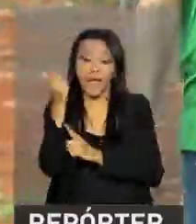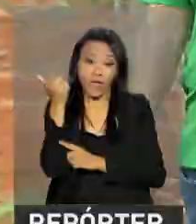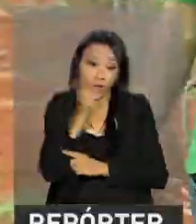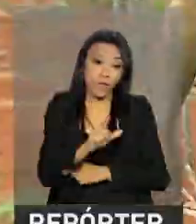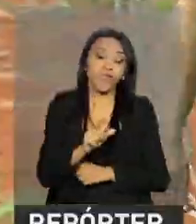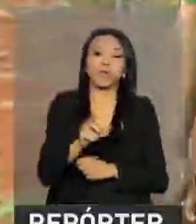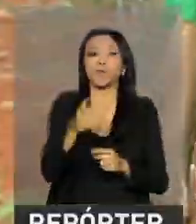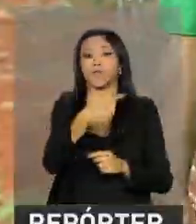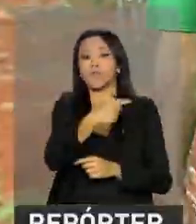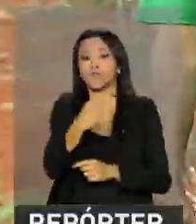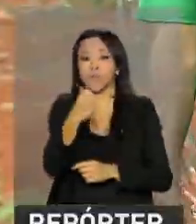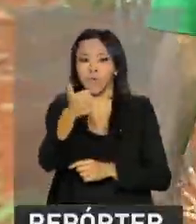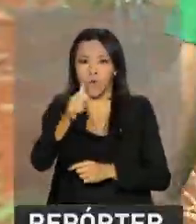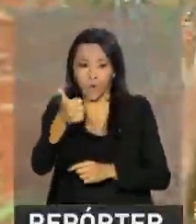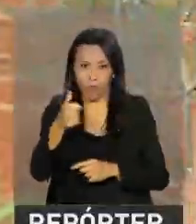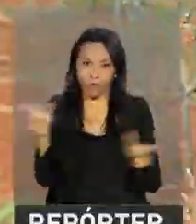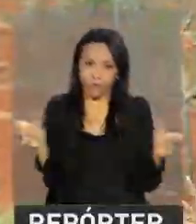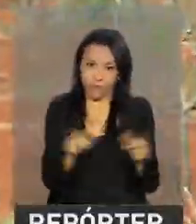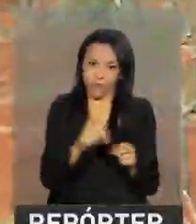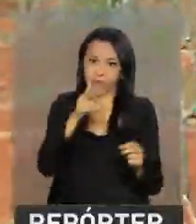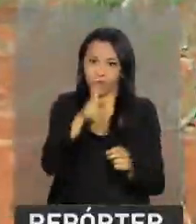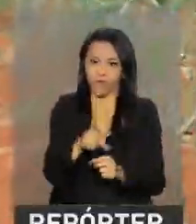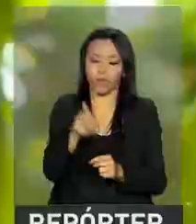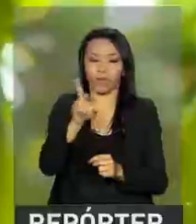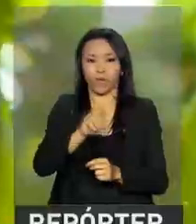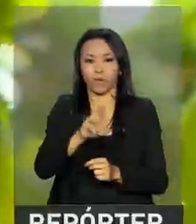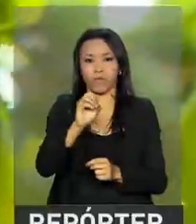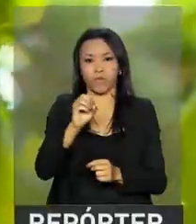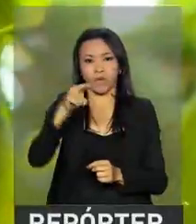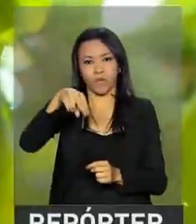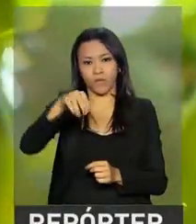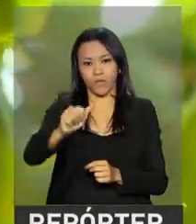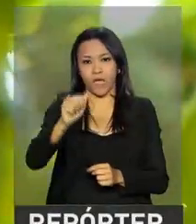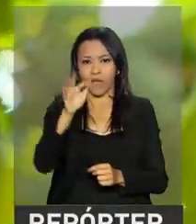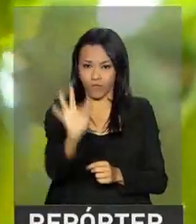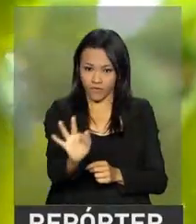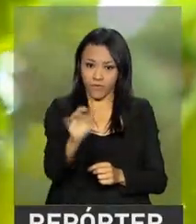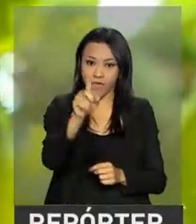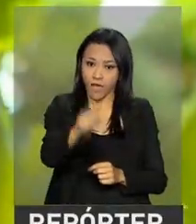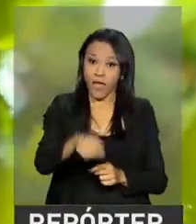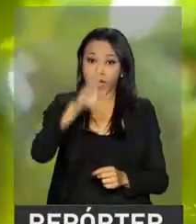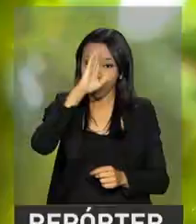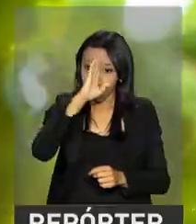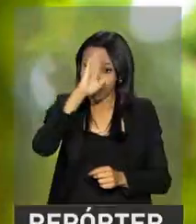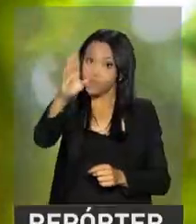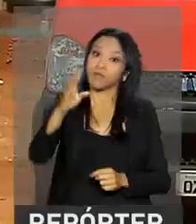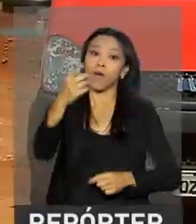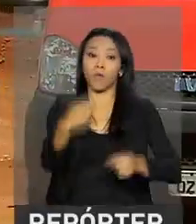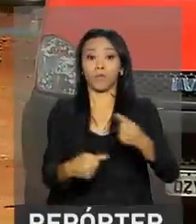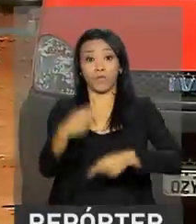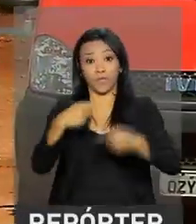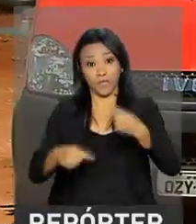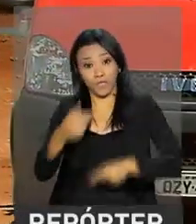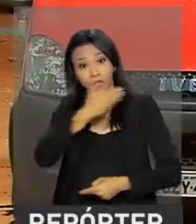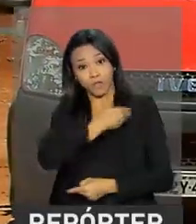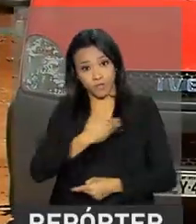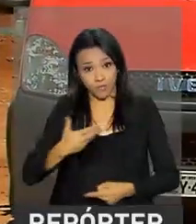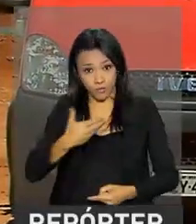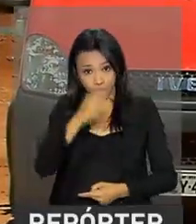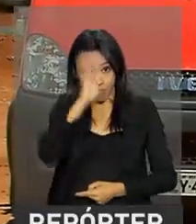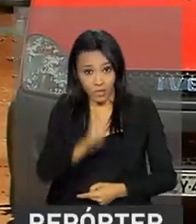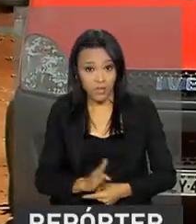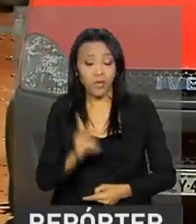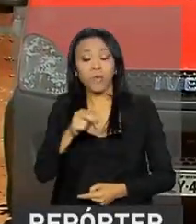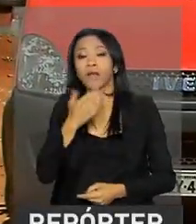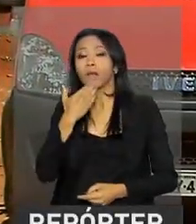programa nacional de fortalecimento da agricultura familiar o pronaf é a principal política brasileira na oferta de créditos a